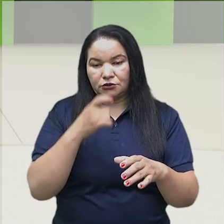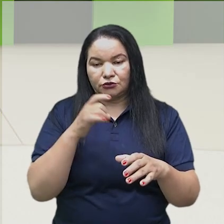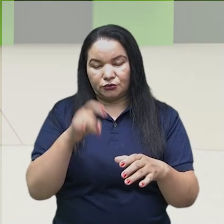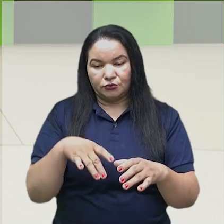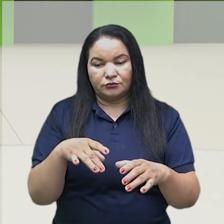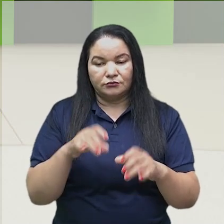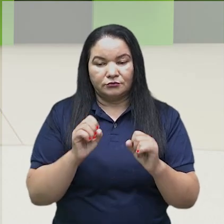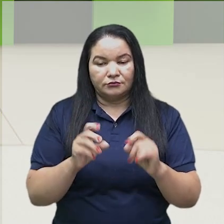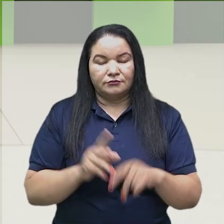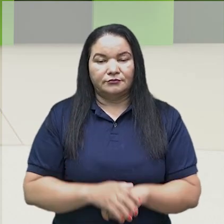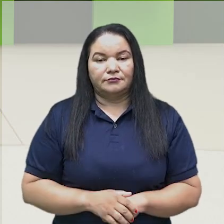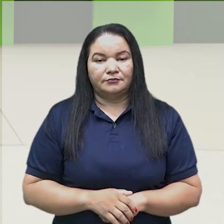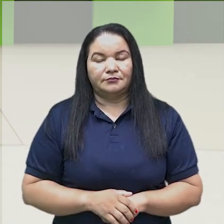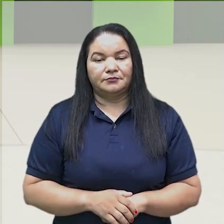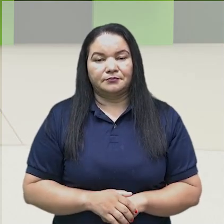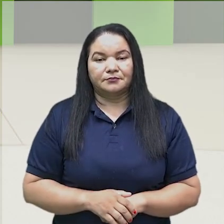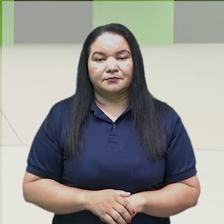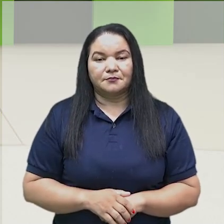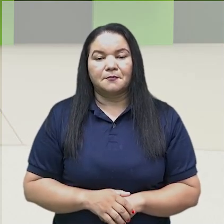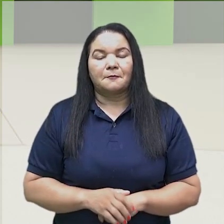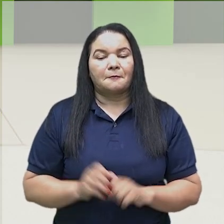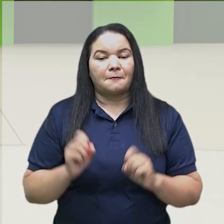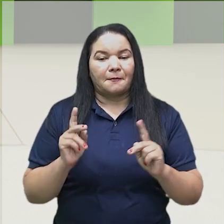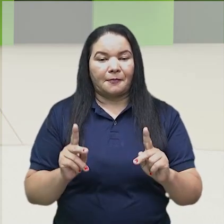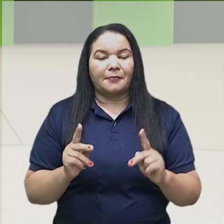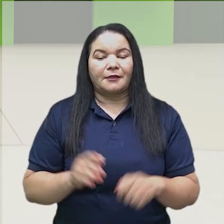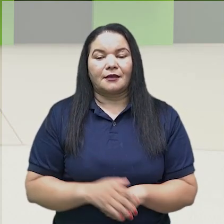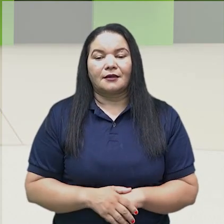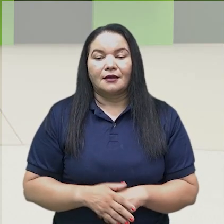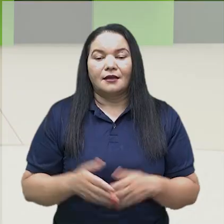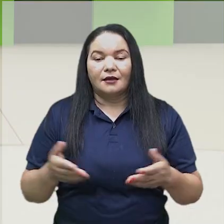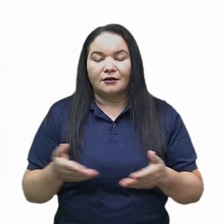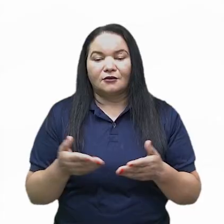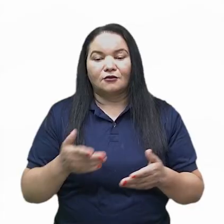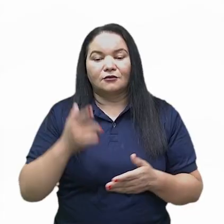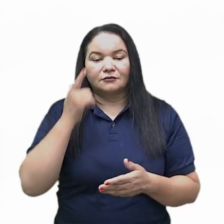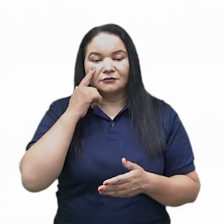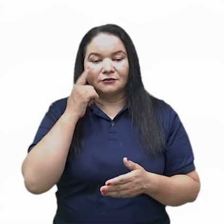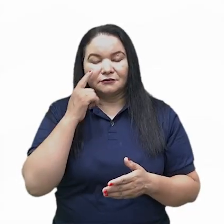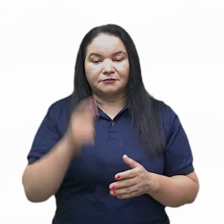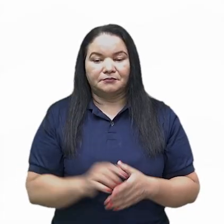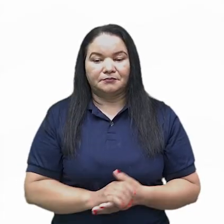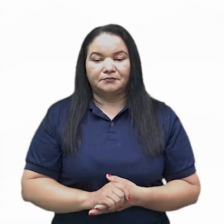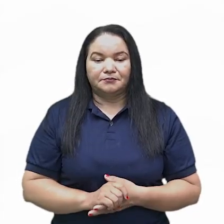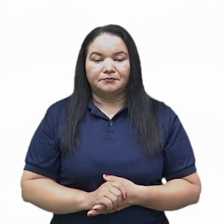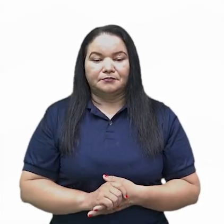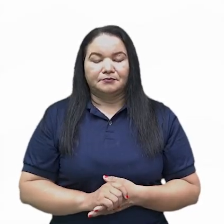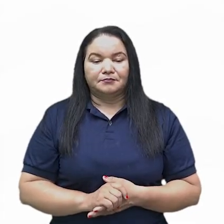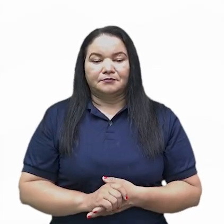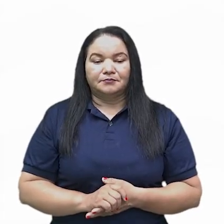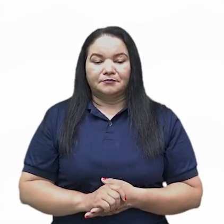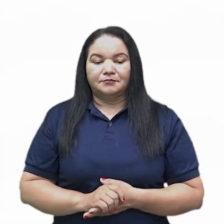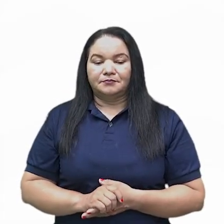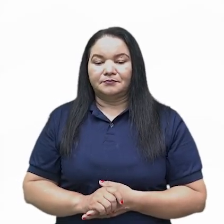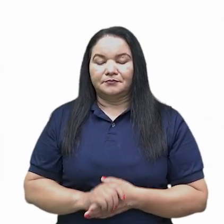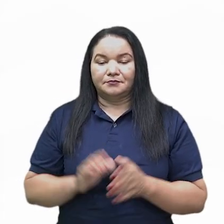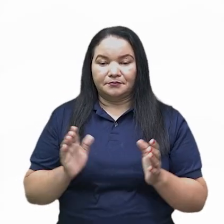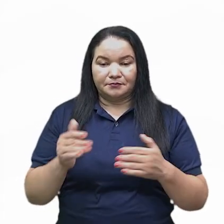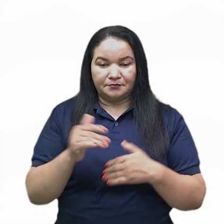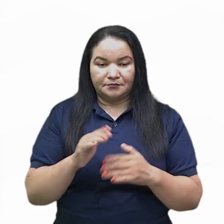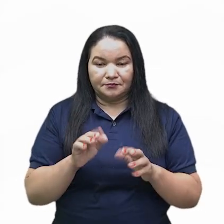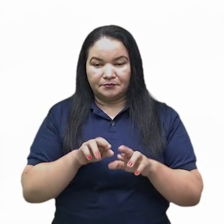no caso, como a gente costuma falar. Tá bom? Agora a gente vai ver embalagens, né? E aí nós